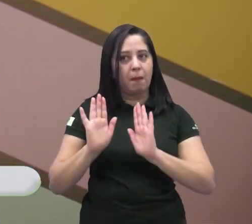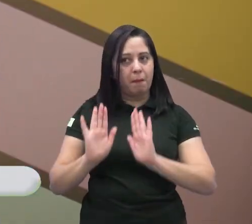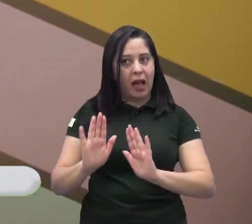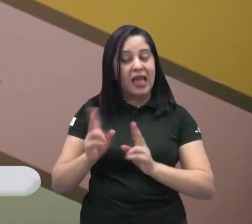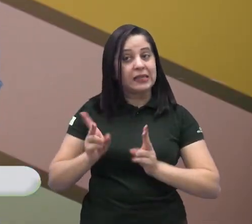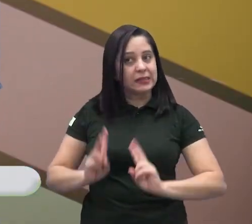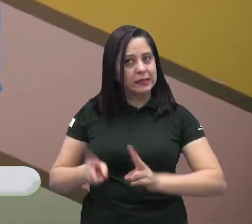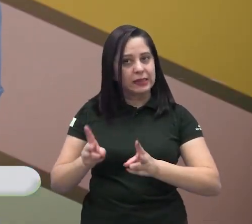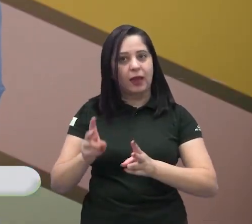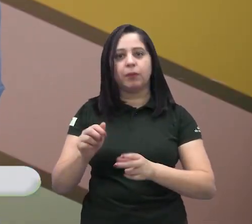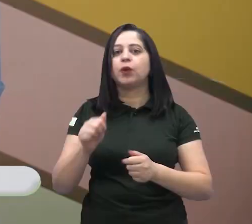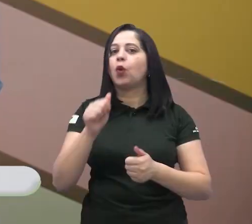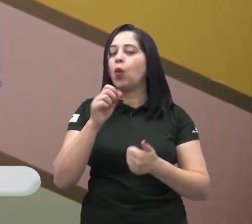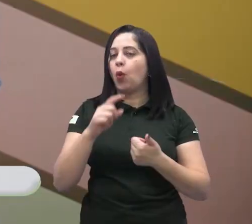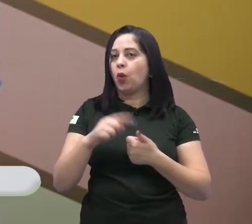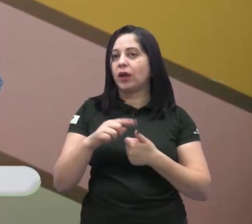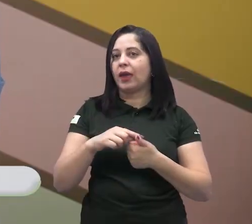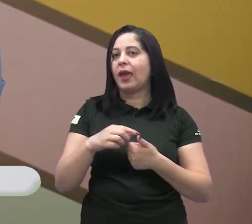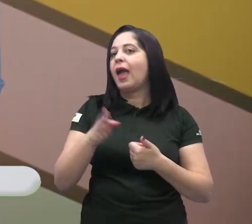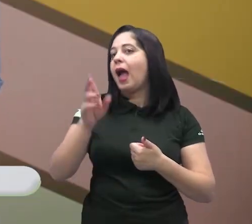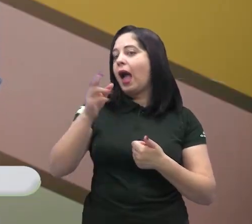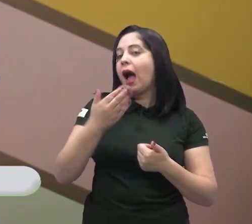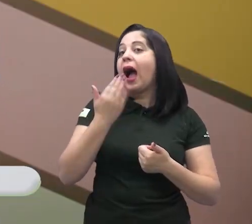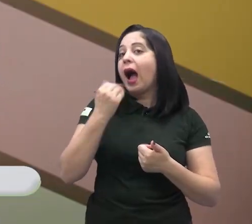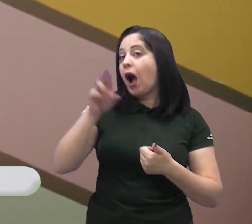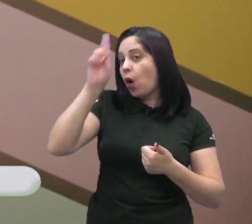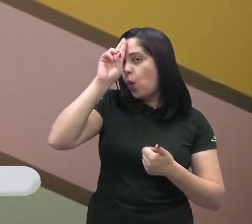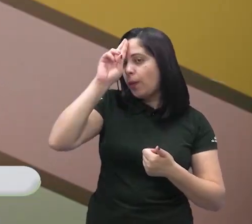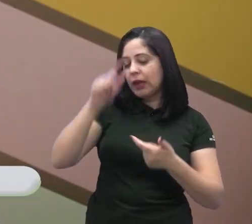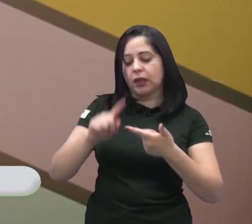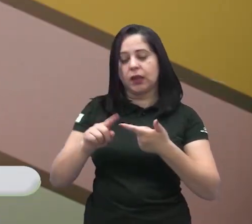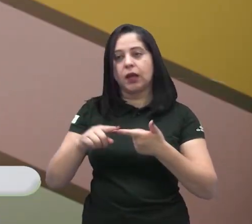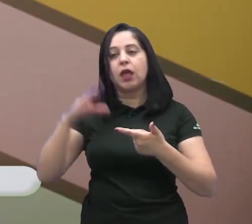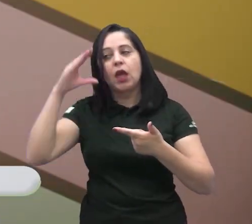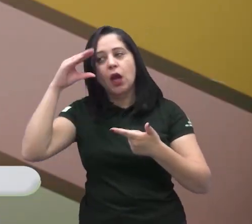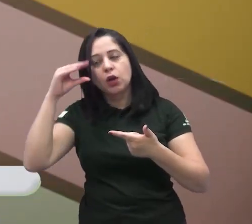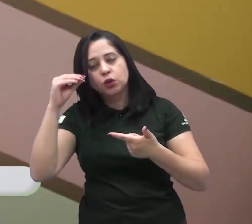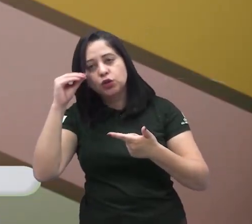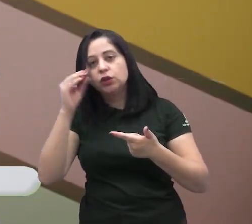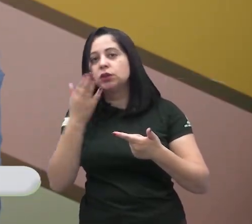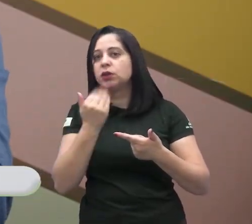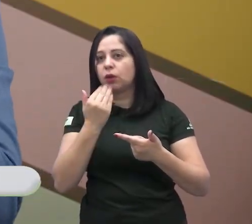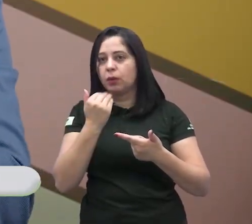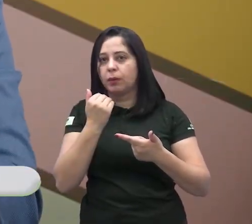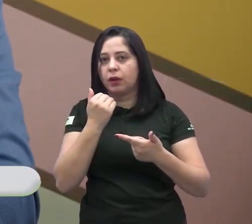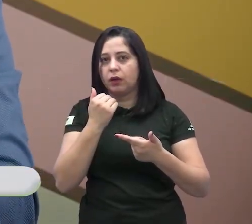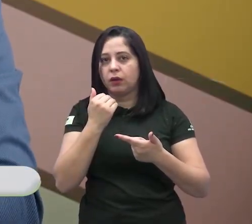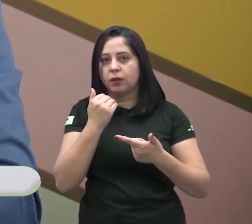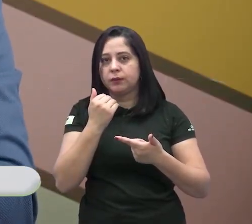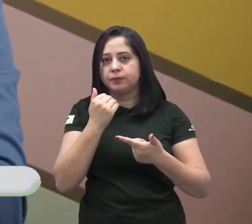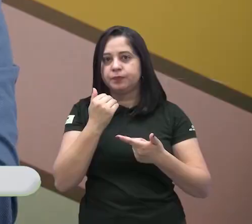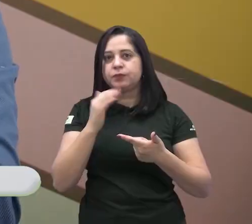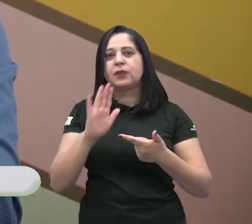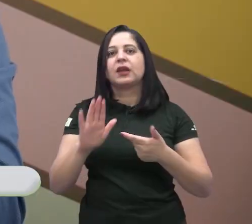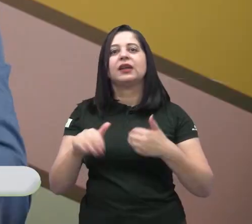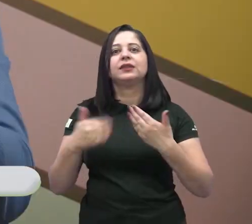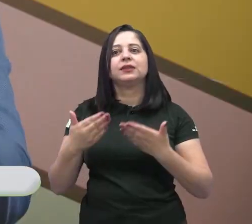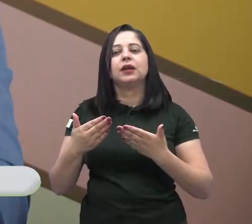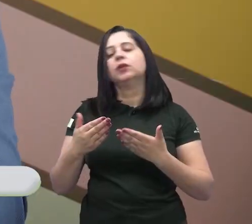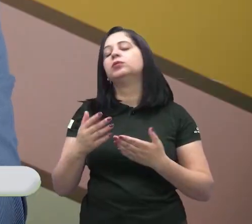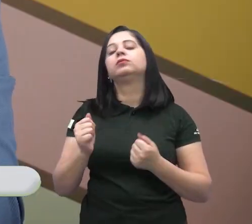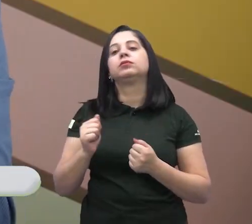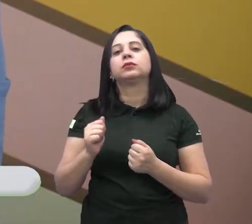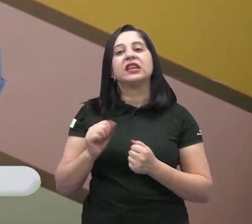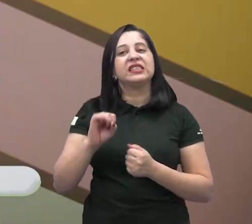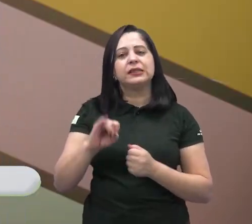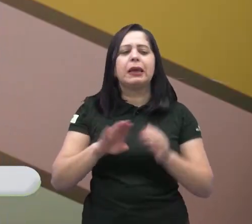principais refeições, pelo menos almoço e jantar. Mas o que eu sempre digo, não tem o hábito, vai começar toda noite antes de dormir, use